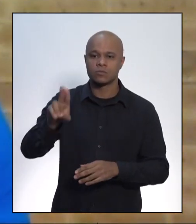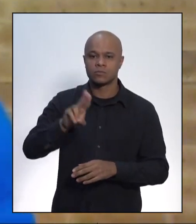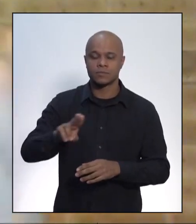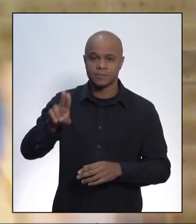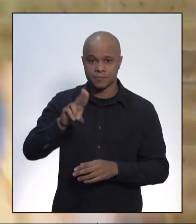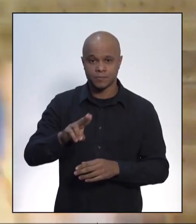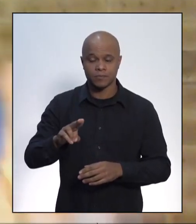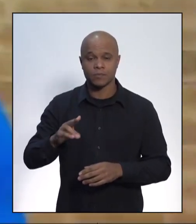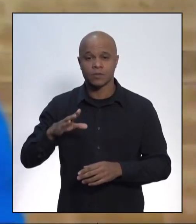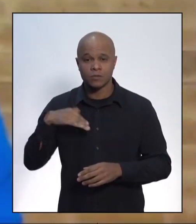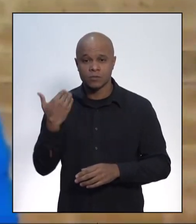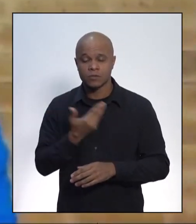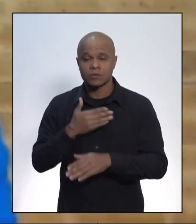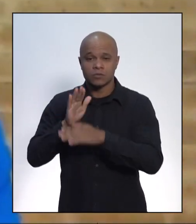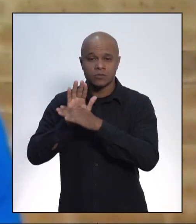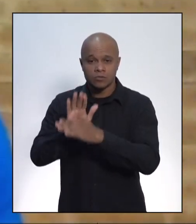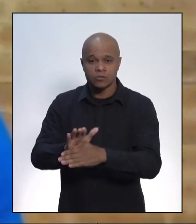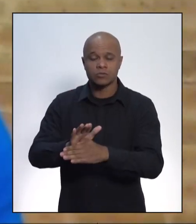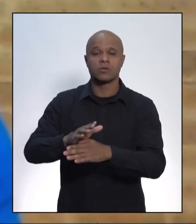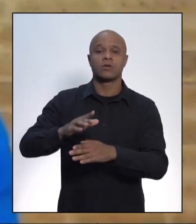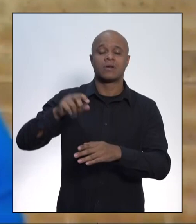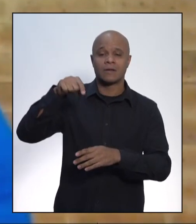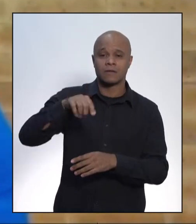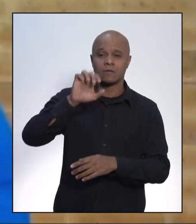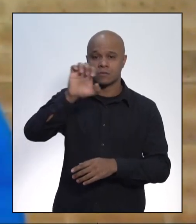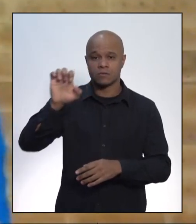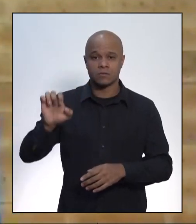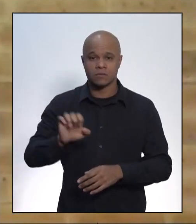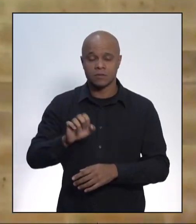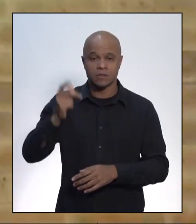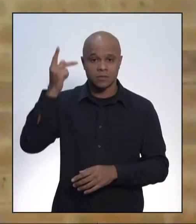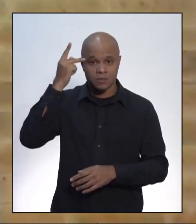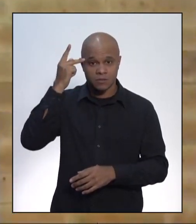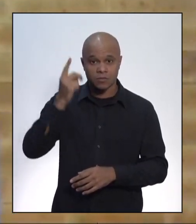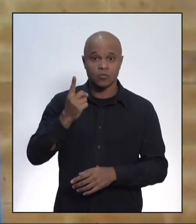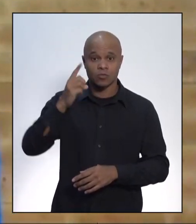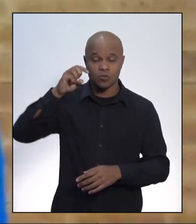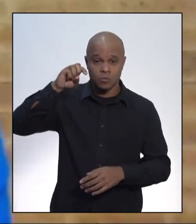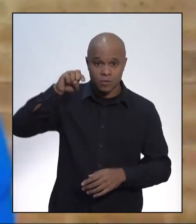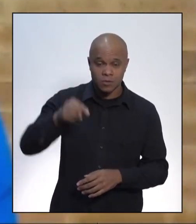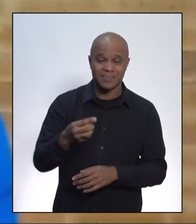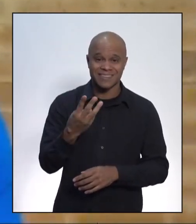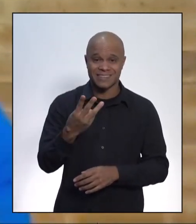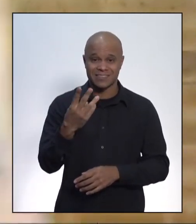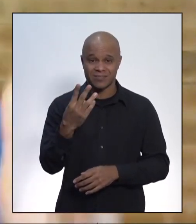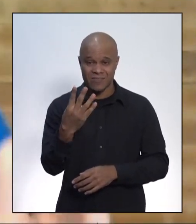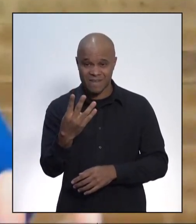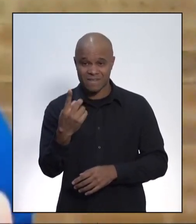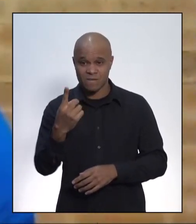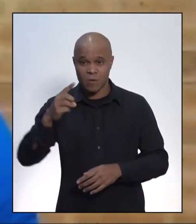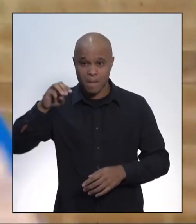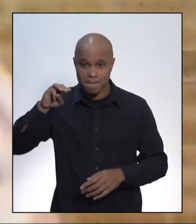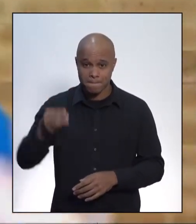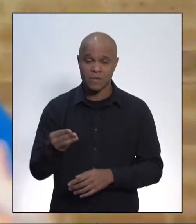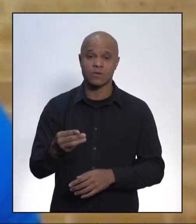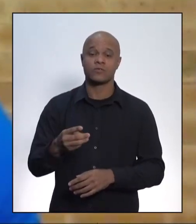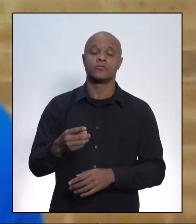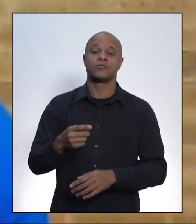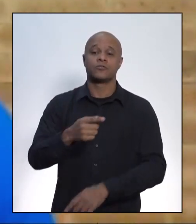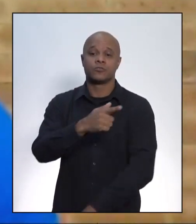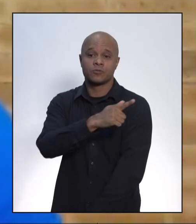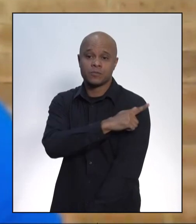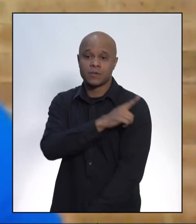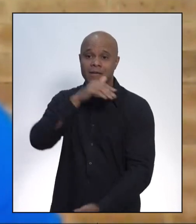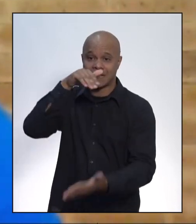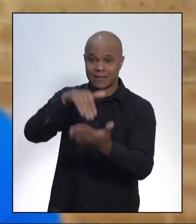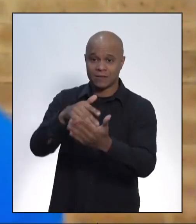a gente está contribuindo com as crianças do estado de São Paulo, 1.341.000 crianças do estado de São Paulo, do primeiro ao sétimo ano,